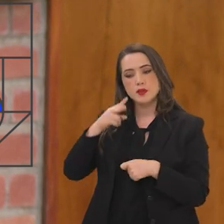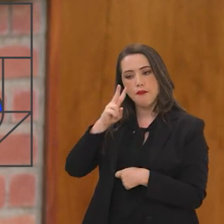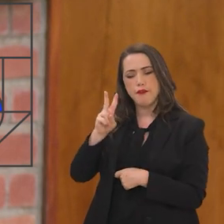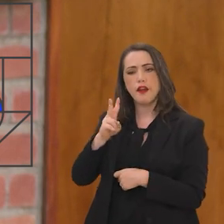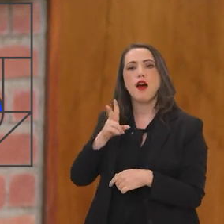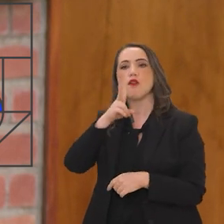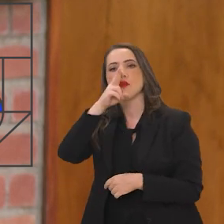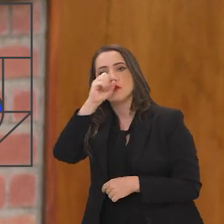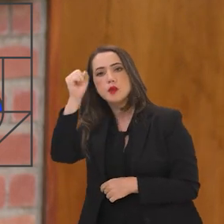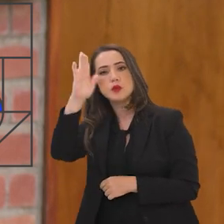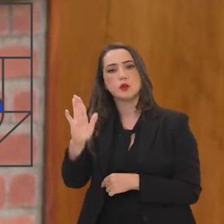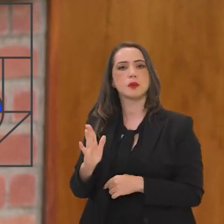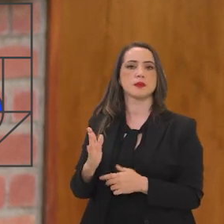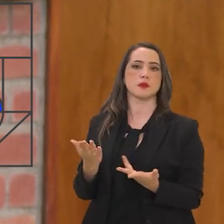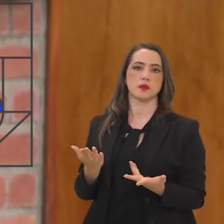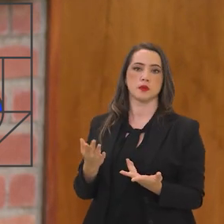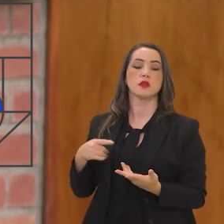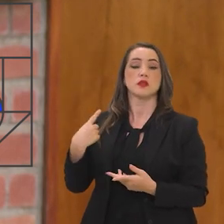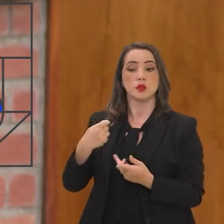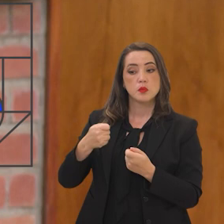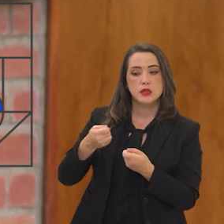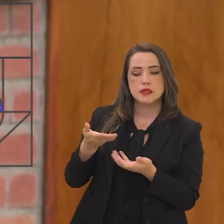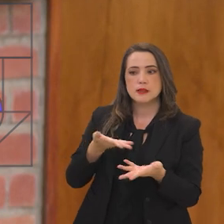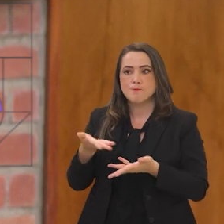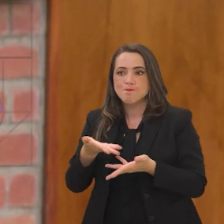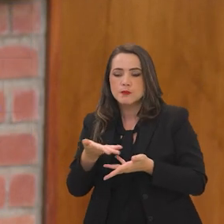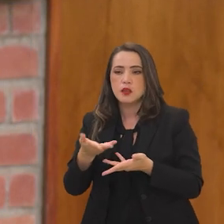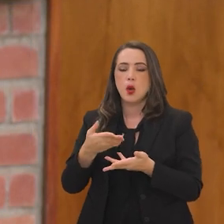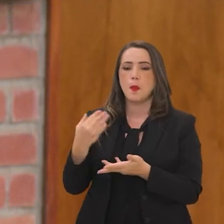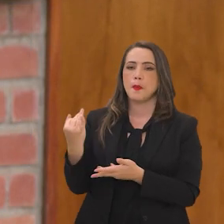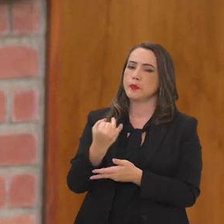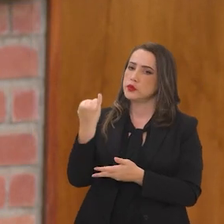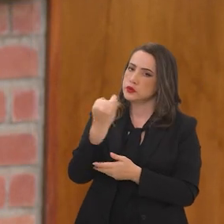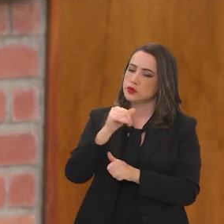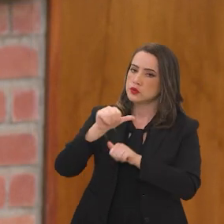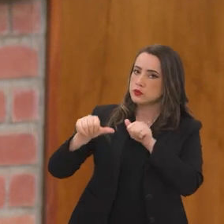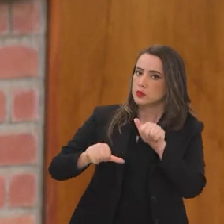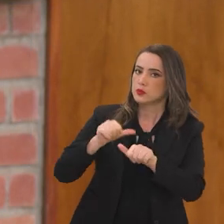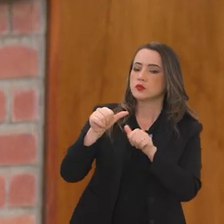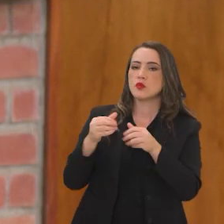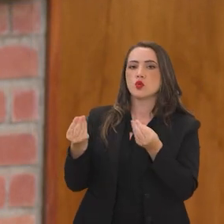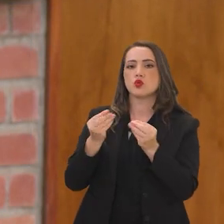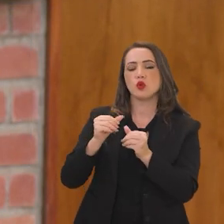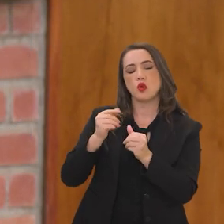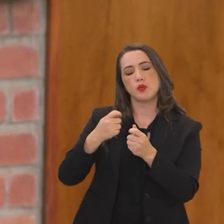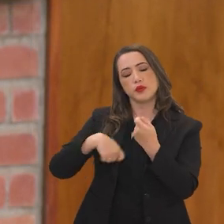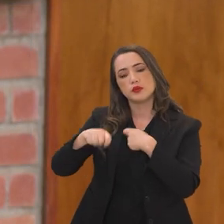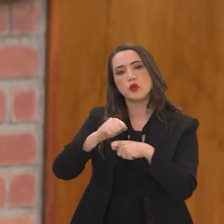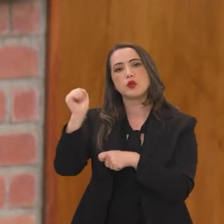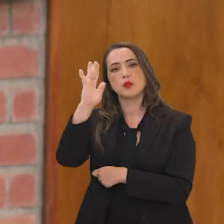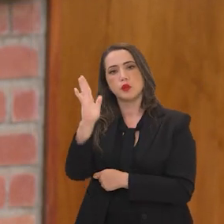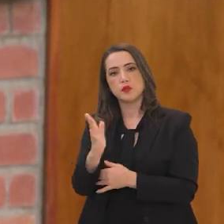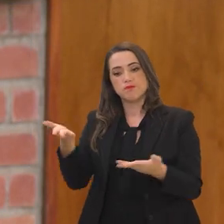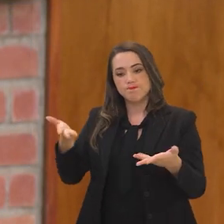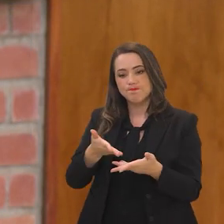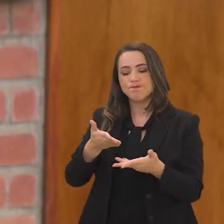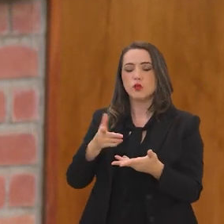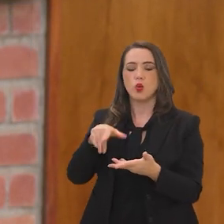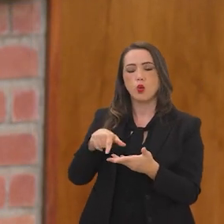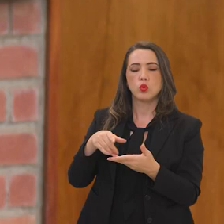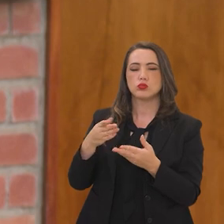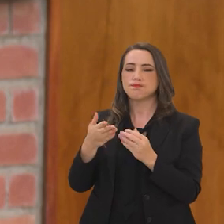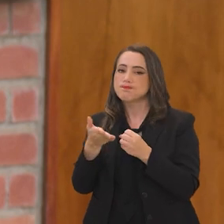E para isso eu acho que a gente precisa mexer em alguns parâmetros muito fundamentais de como a economia brasileira hoje essa estrutura